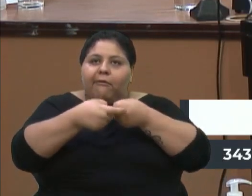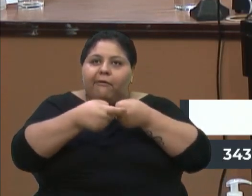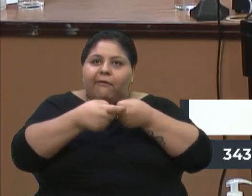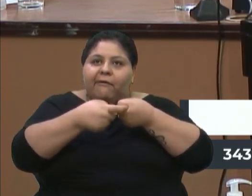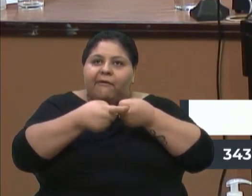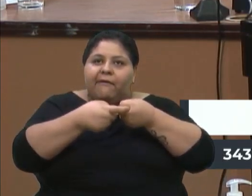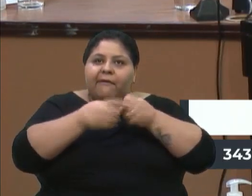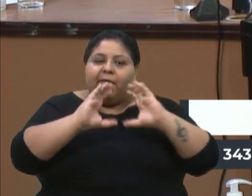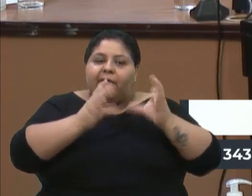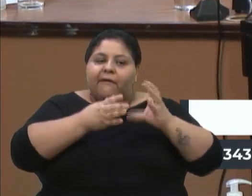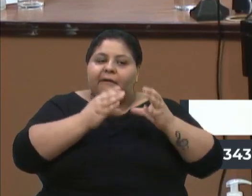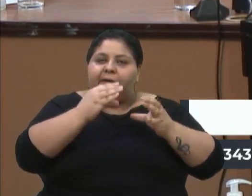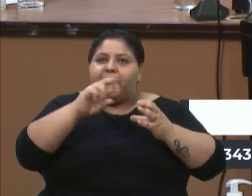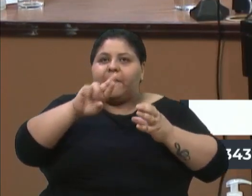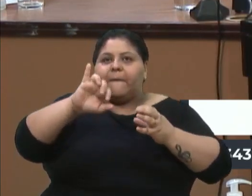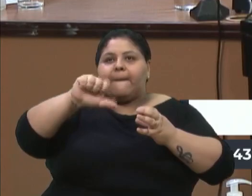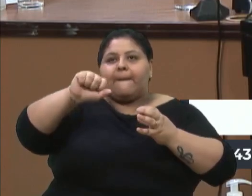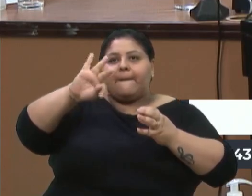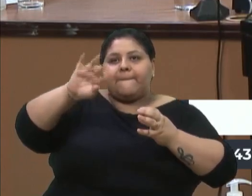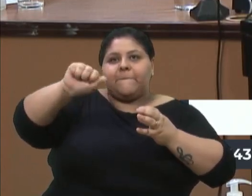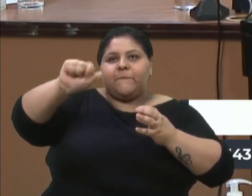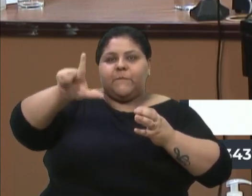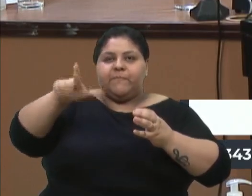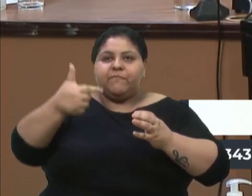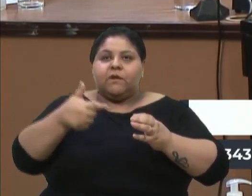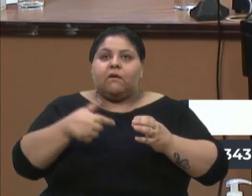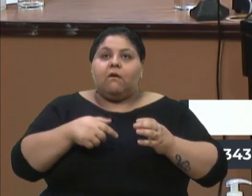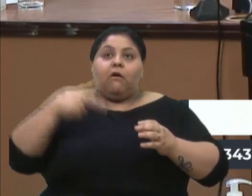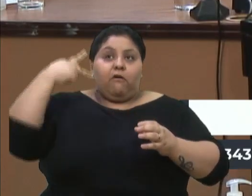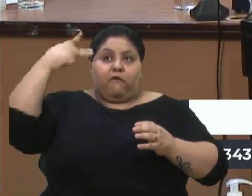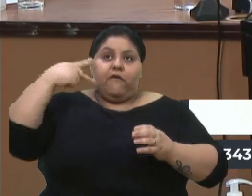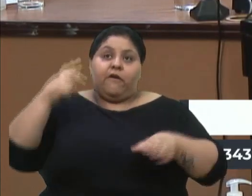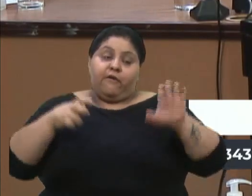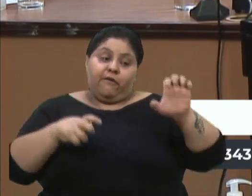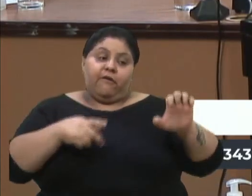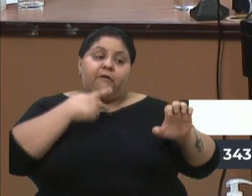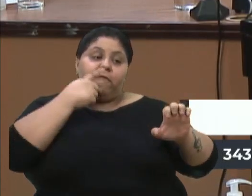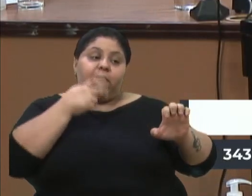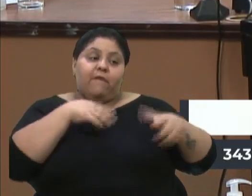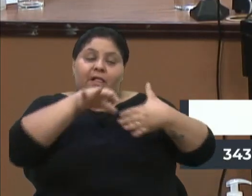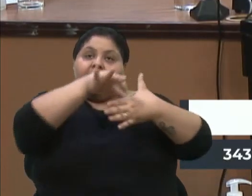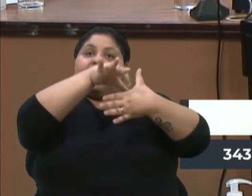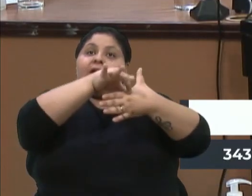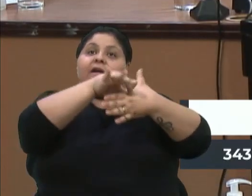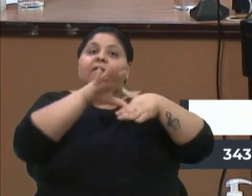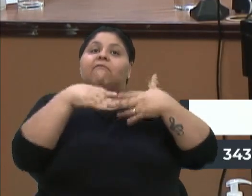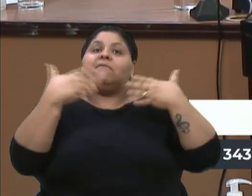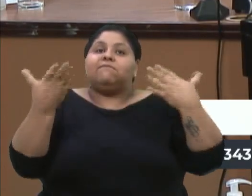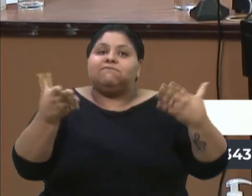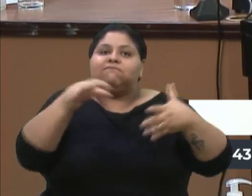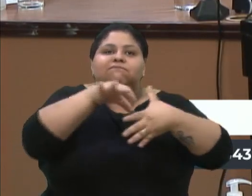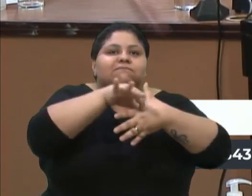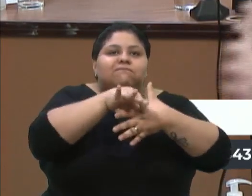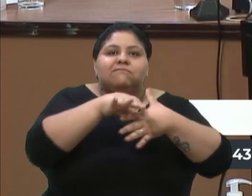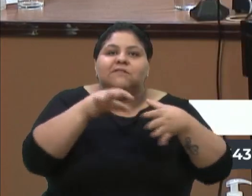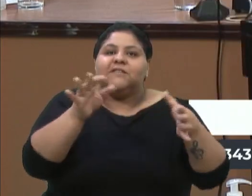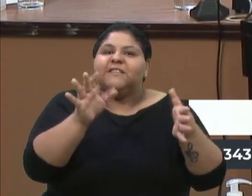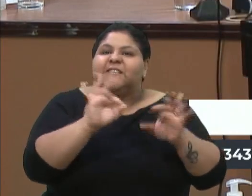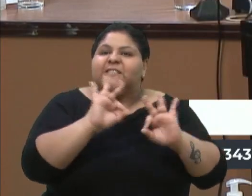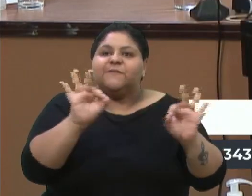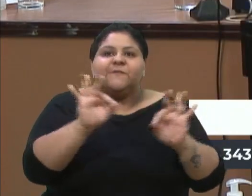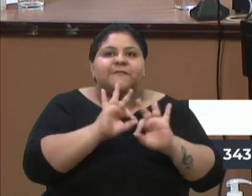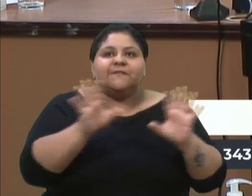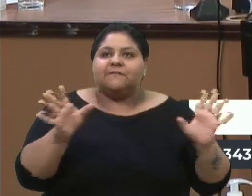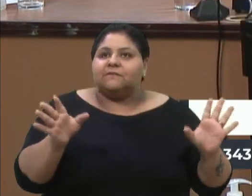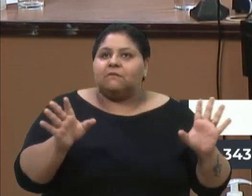Mas vereador de esquerda aqui, né, fala em picanha, fala não sei o quê. Cadê a picanha? Cadê? Não tem nada. Então,